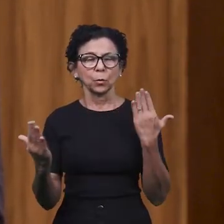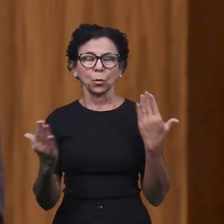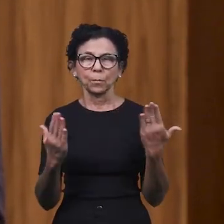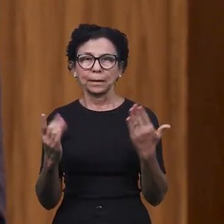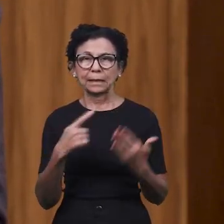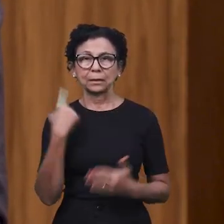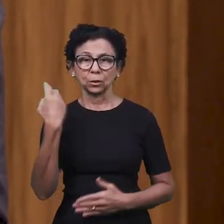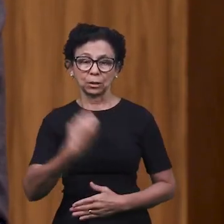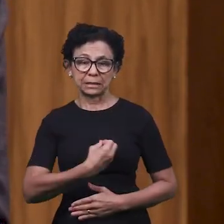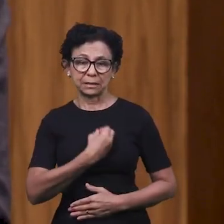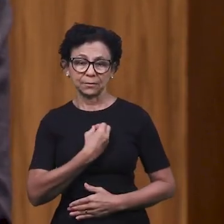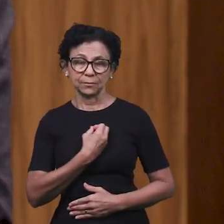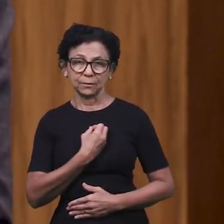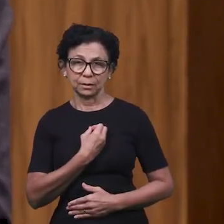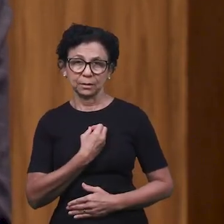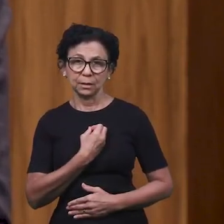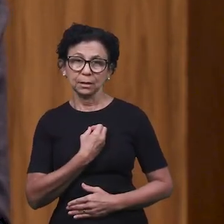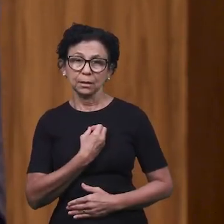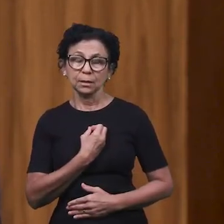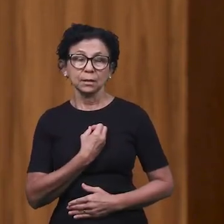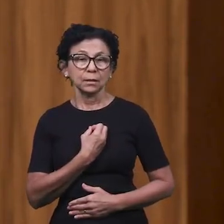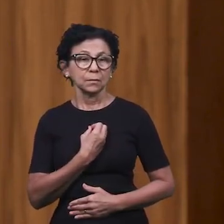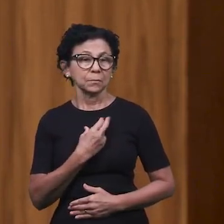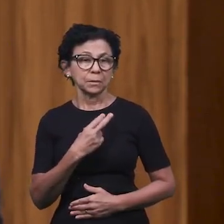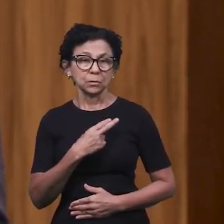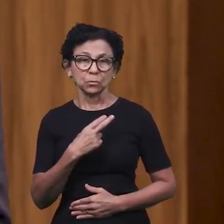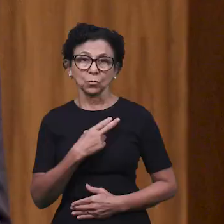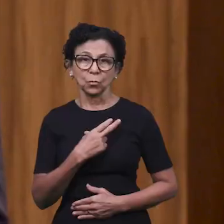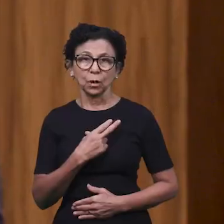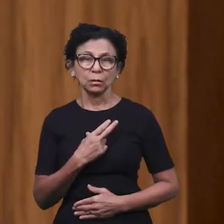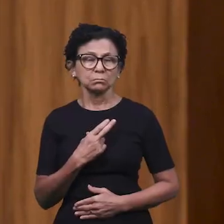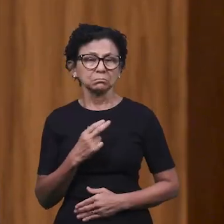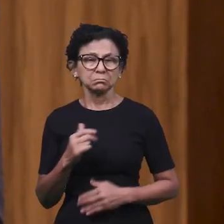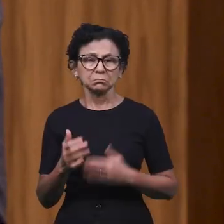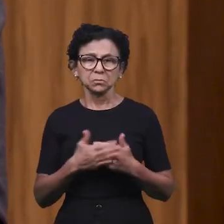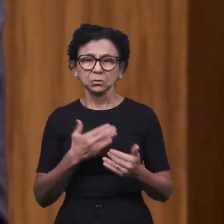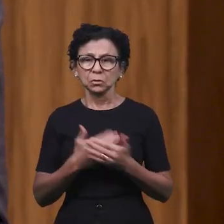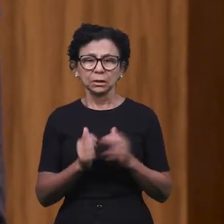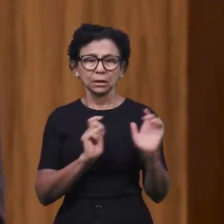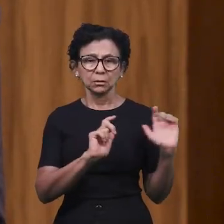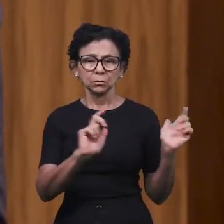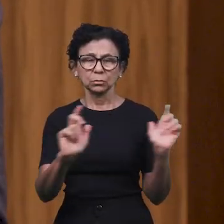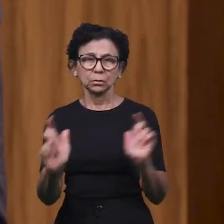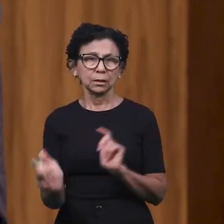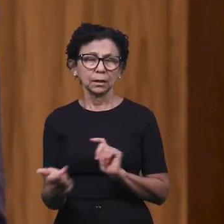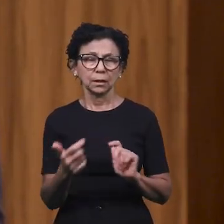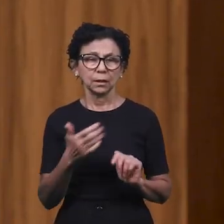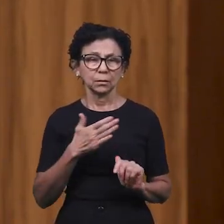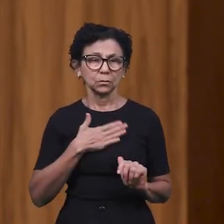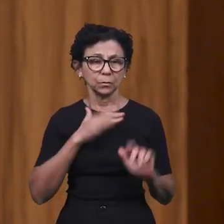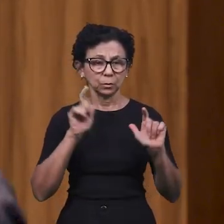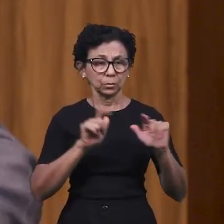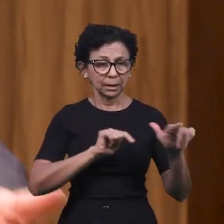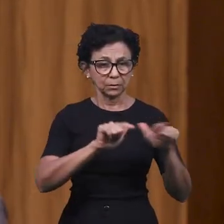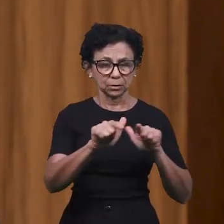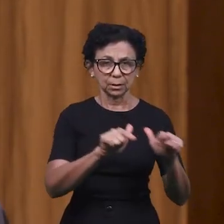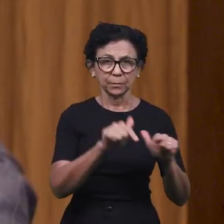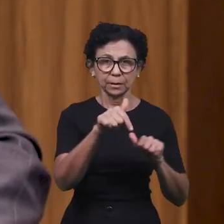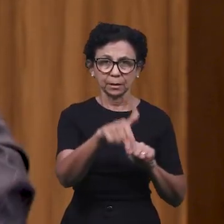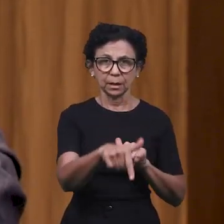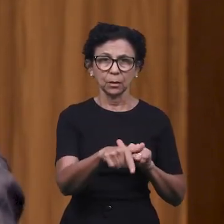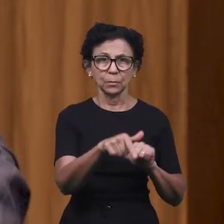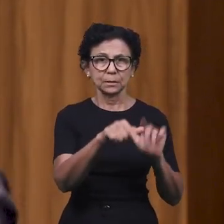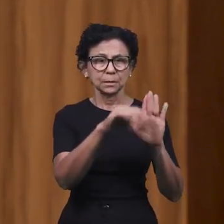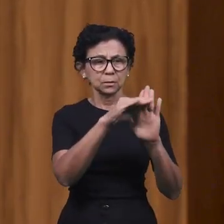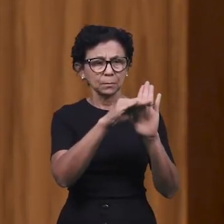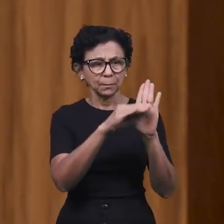e aonde quer que nós estejamos inseridos, qualquer ambiente. Então, seja no meu local de trabalho, eu preciso planejar minhas tarefas. Eu